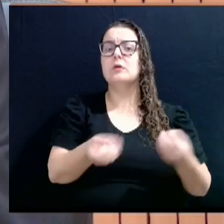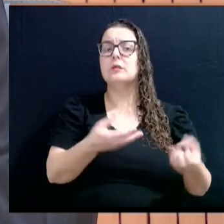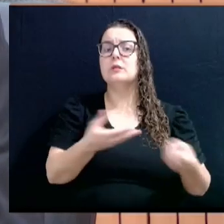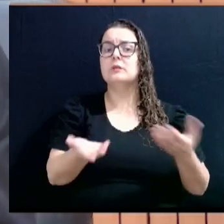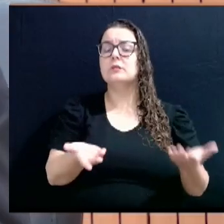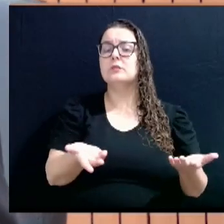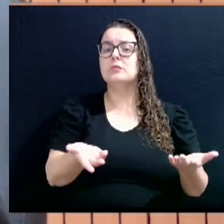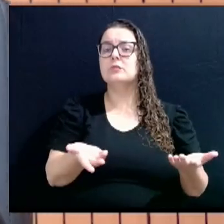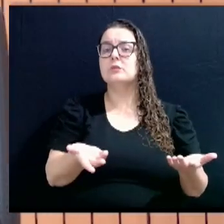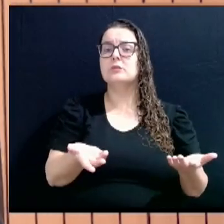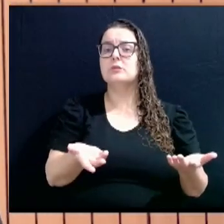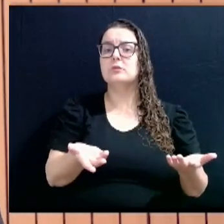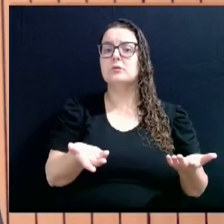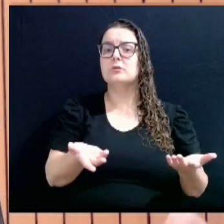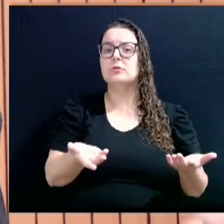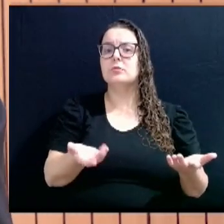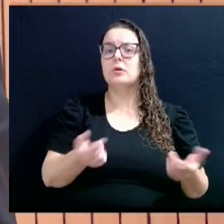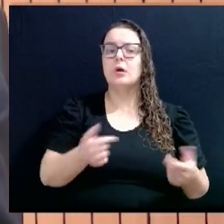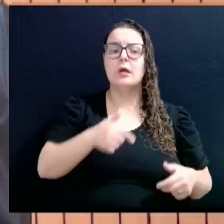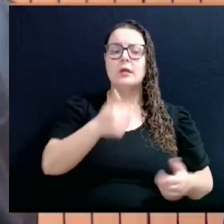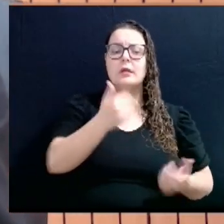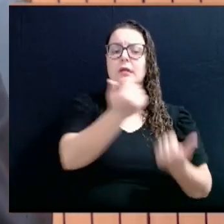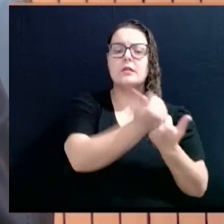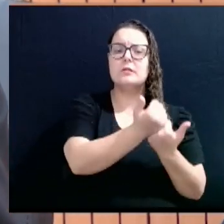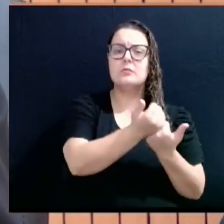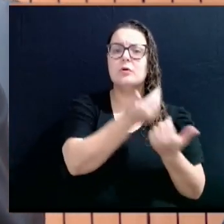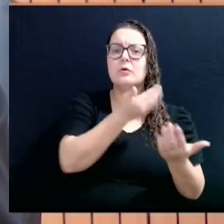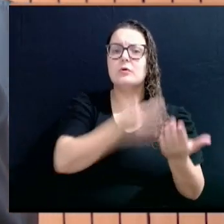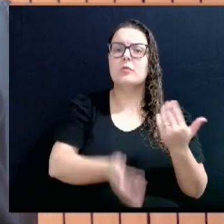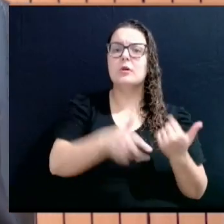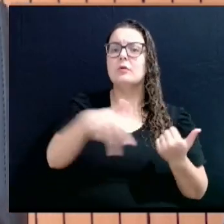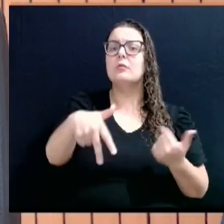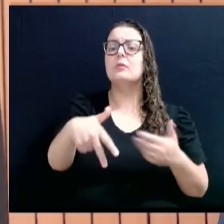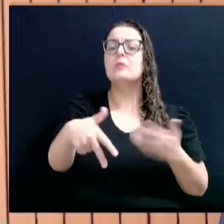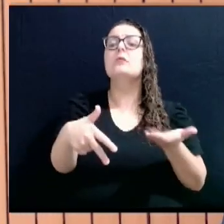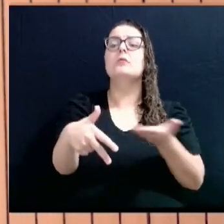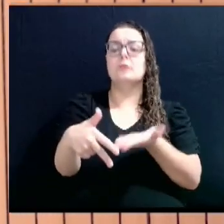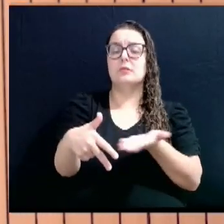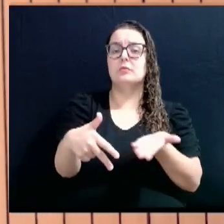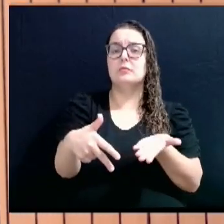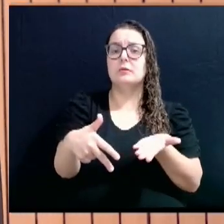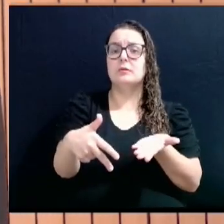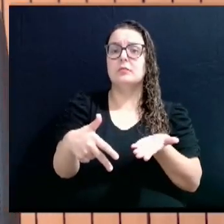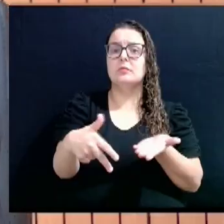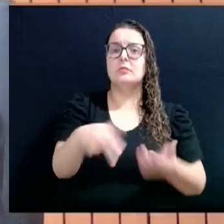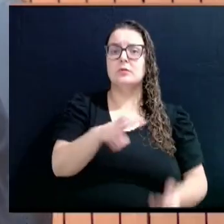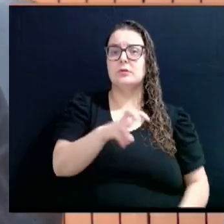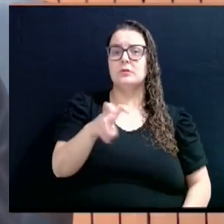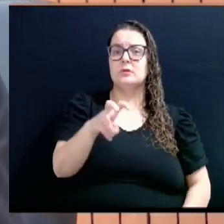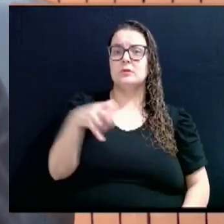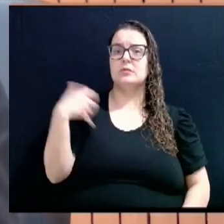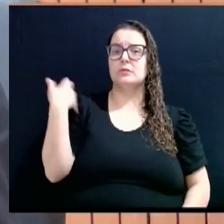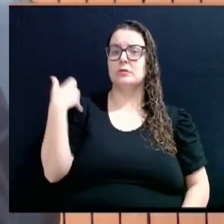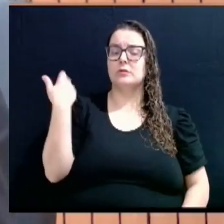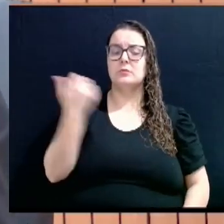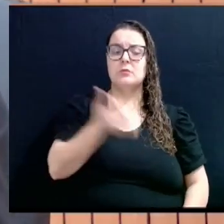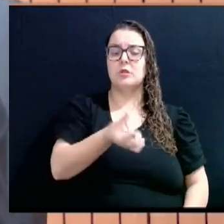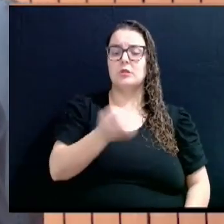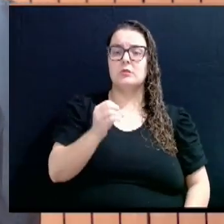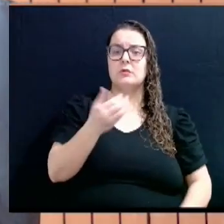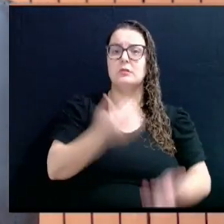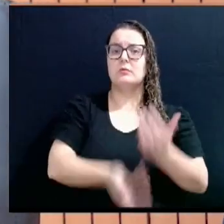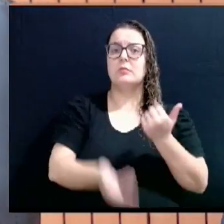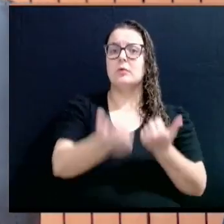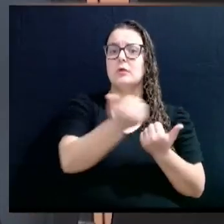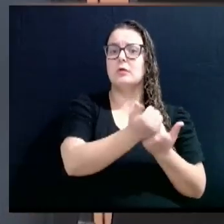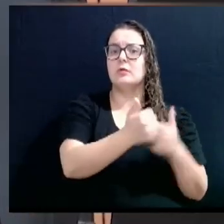onde vai esse pessoal que normalmente, de 55, 60 anos de idade, perde seu posto de emprego? Qual vai